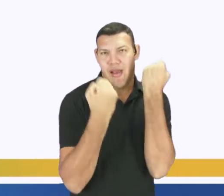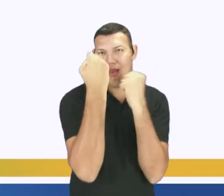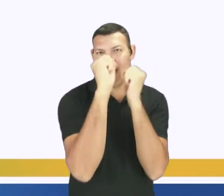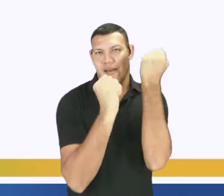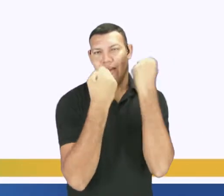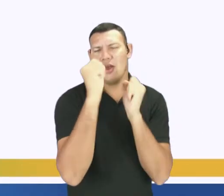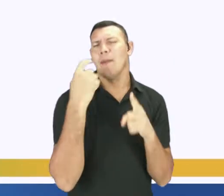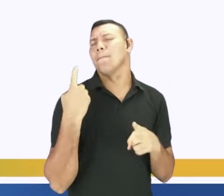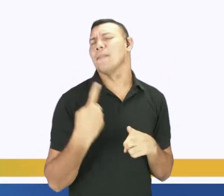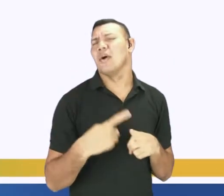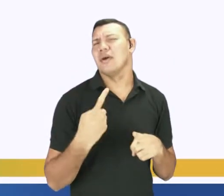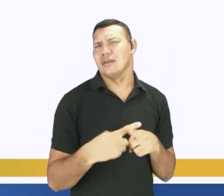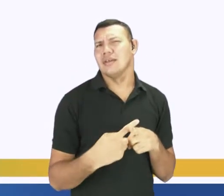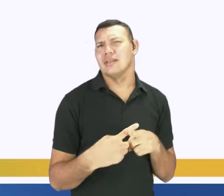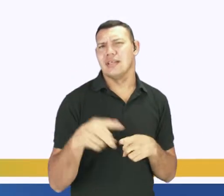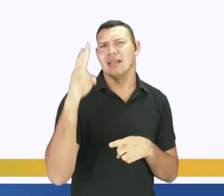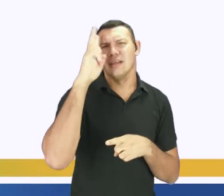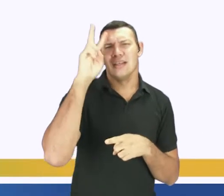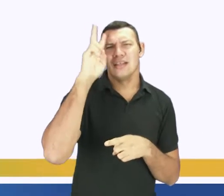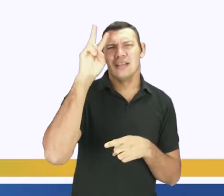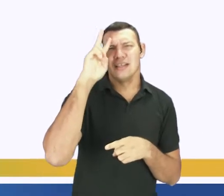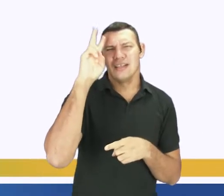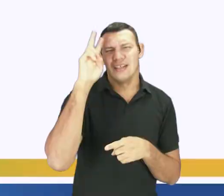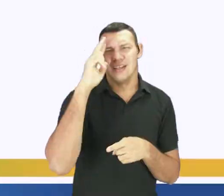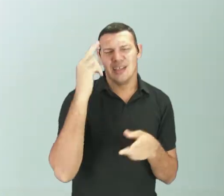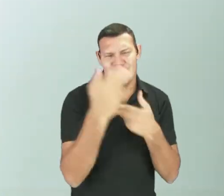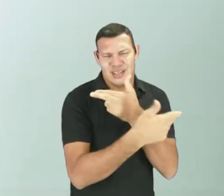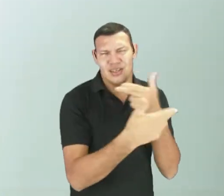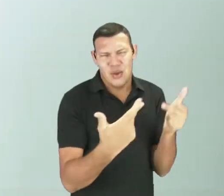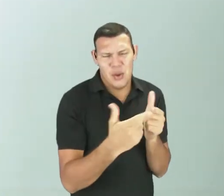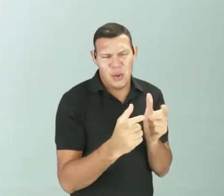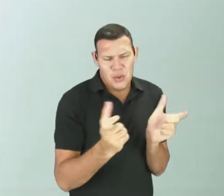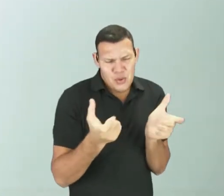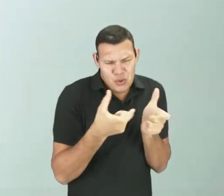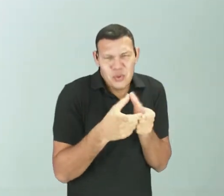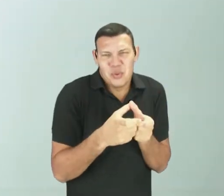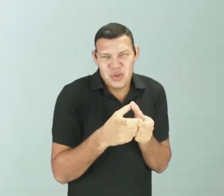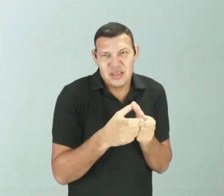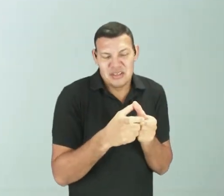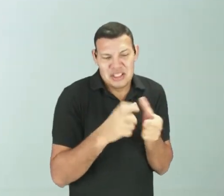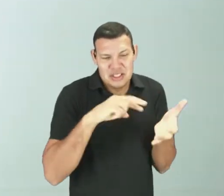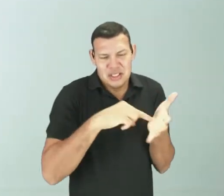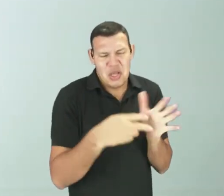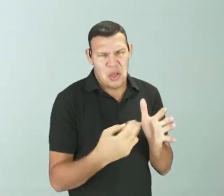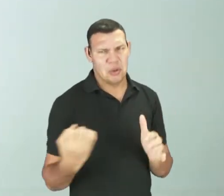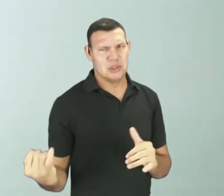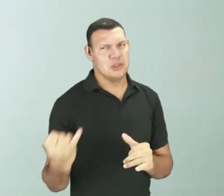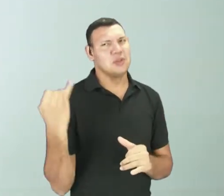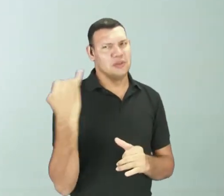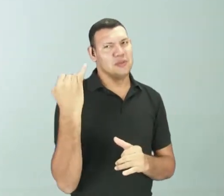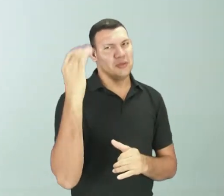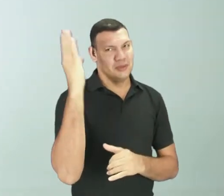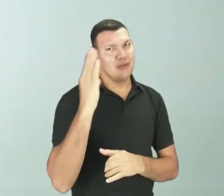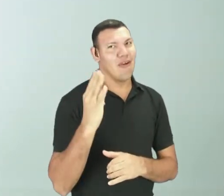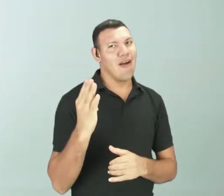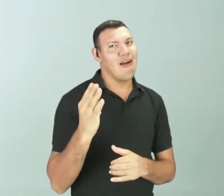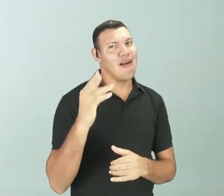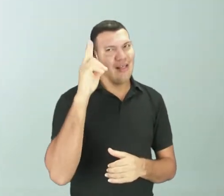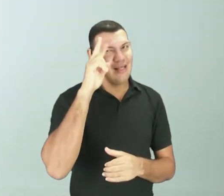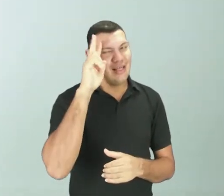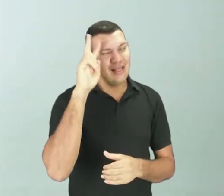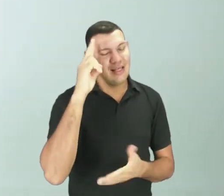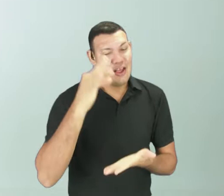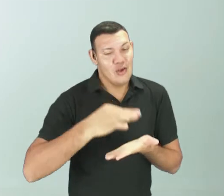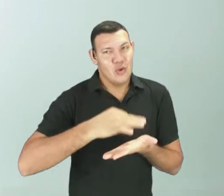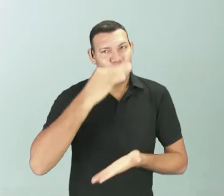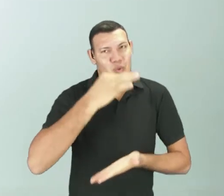Por quê, professora? Vocês lembram de um produtozinho bem pequenininho, mas que fez muito significado no nosso país? O café? Pois é.